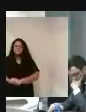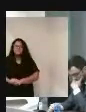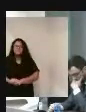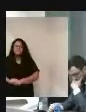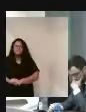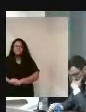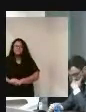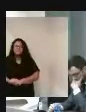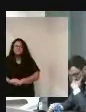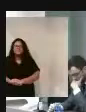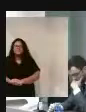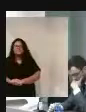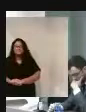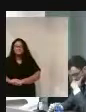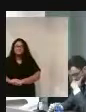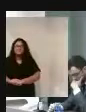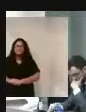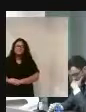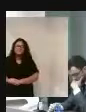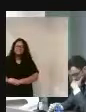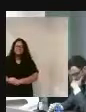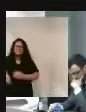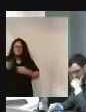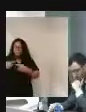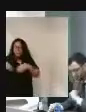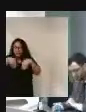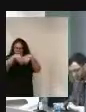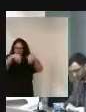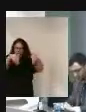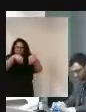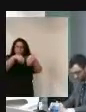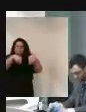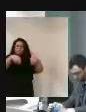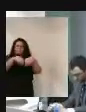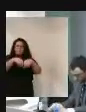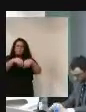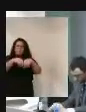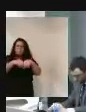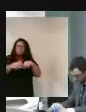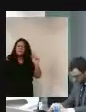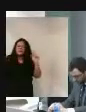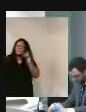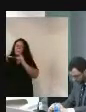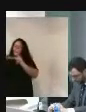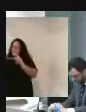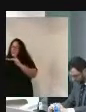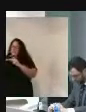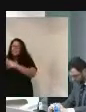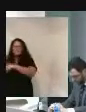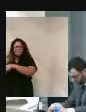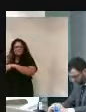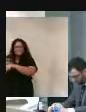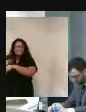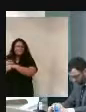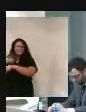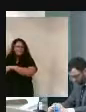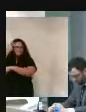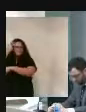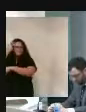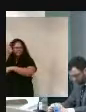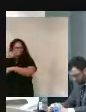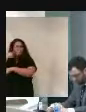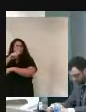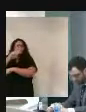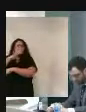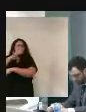totalmente relacionada ao vidro. O vidro convencional que nós conhecemos é os vidros silicatos,